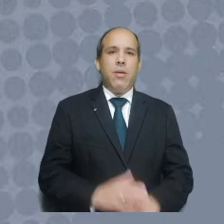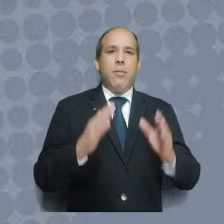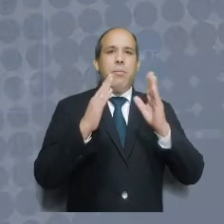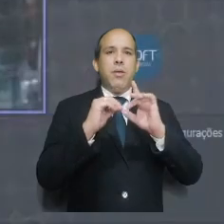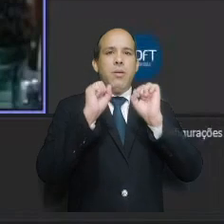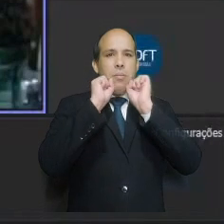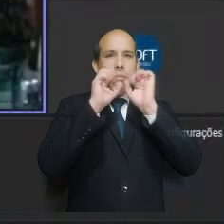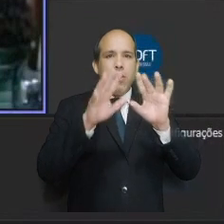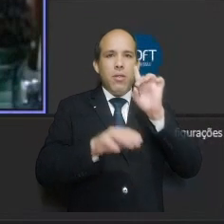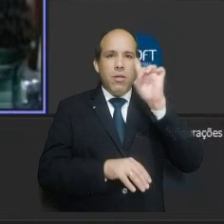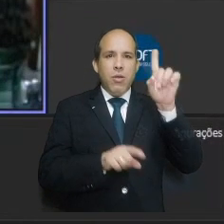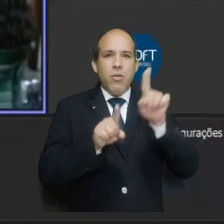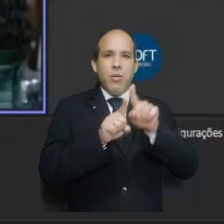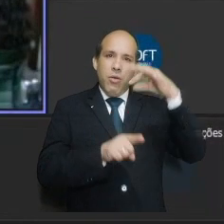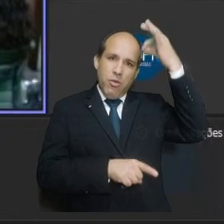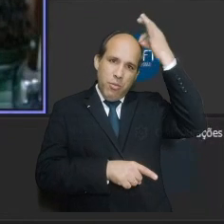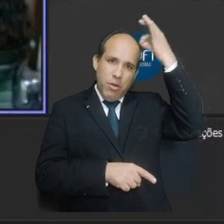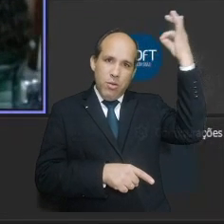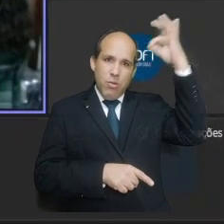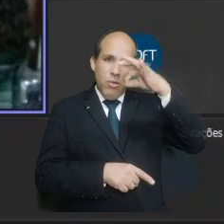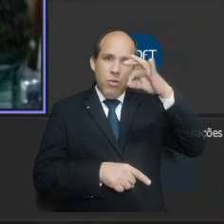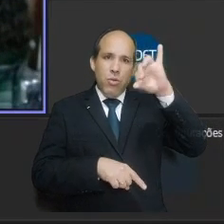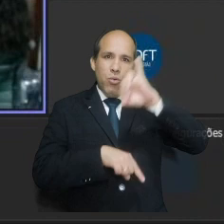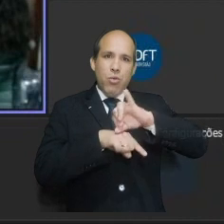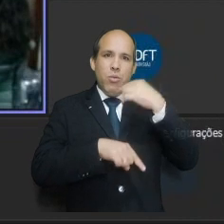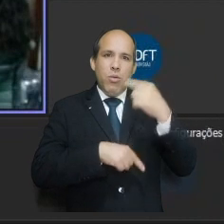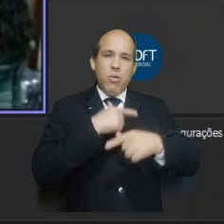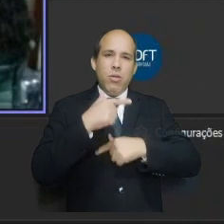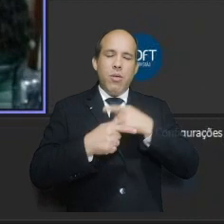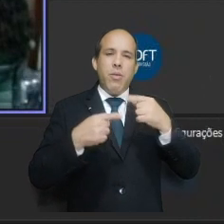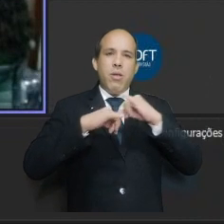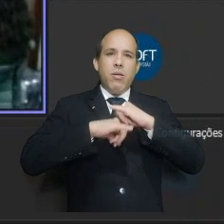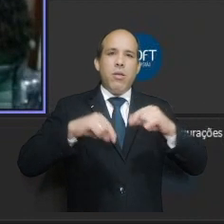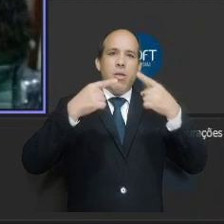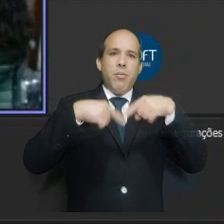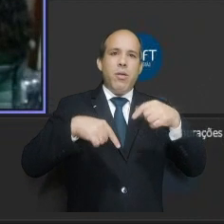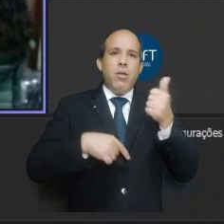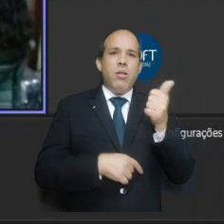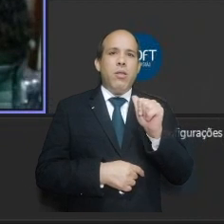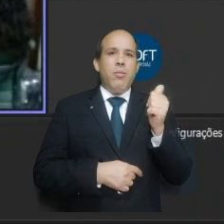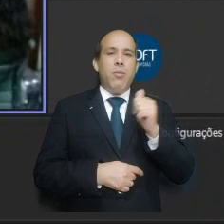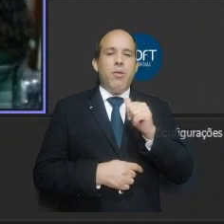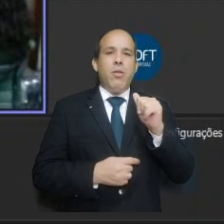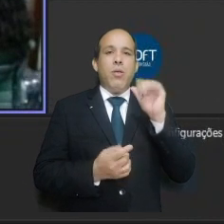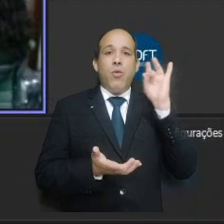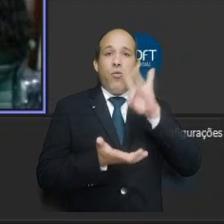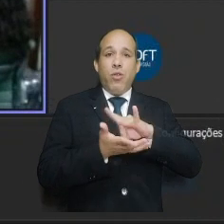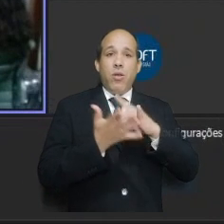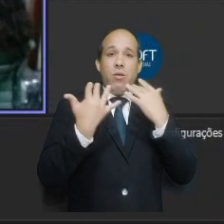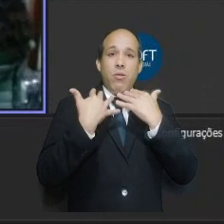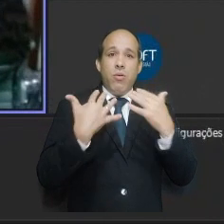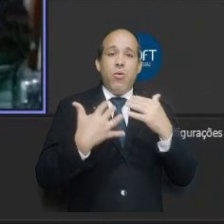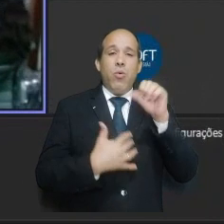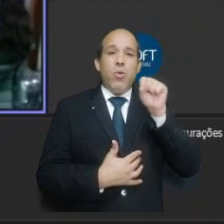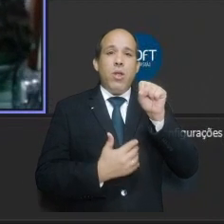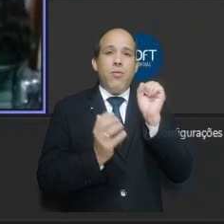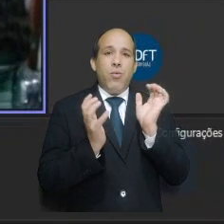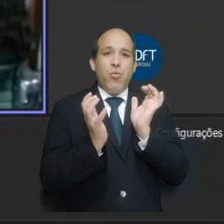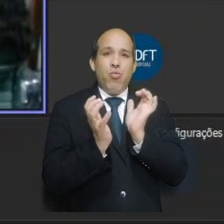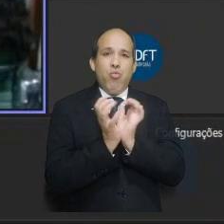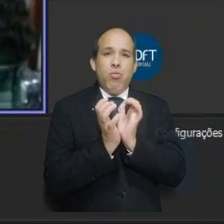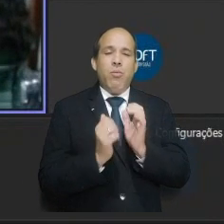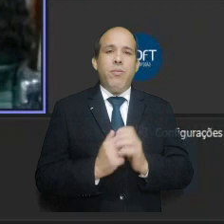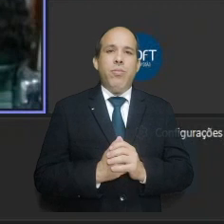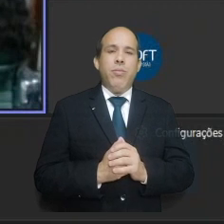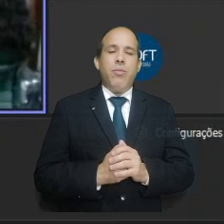Rogando as bênçãos de Deus, a luz do Espírito Santo sobre nossos trabalhos, declaro aberta essa 11ª sessão ordinária presencial da 8ª